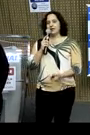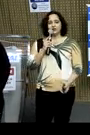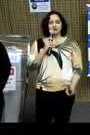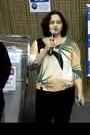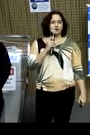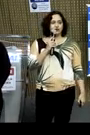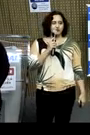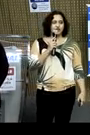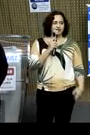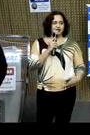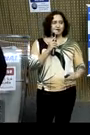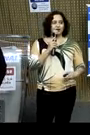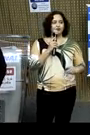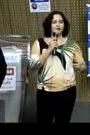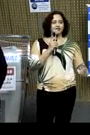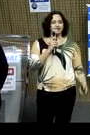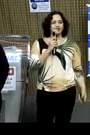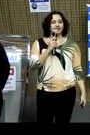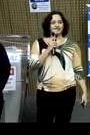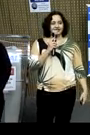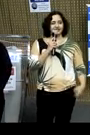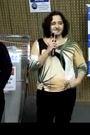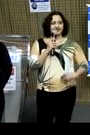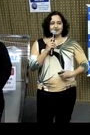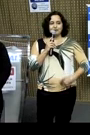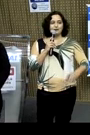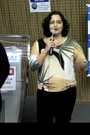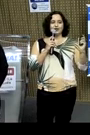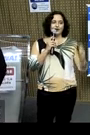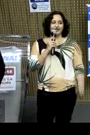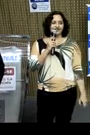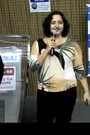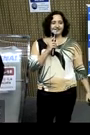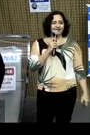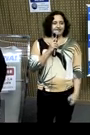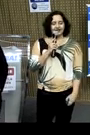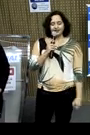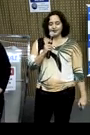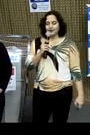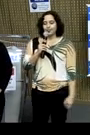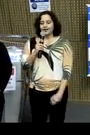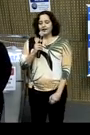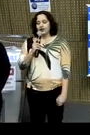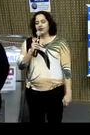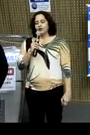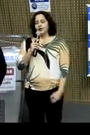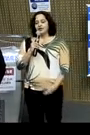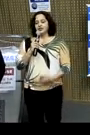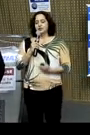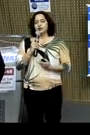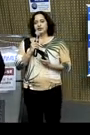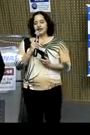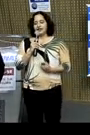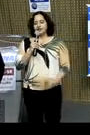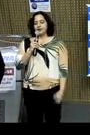longo prazo que nos próximos anos, que é uma conduta que a gente tem que ter no decorrer da unidade. E o